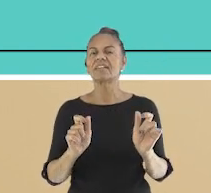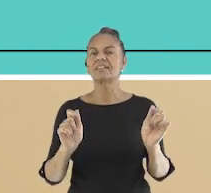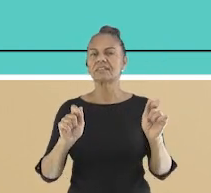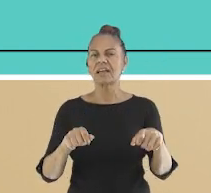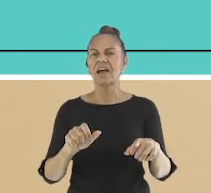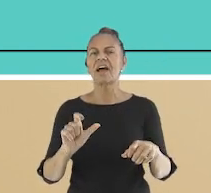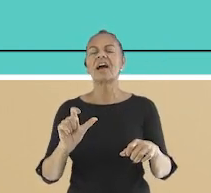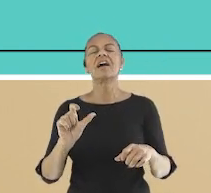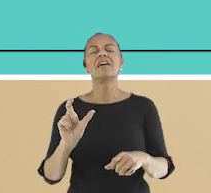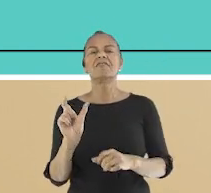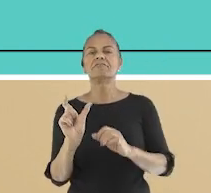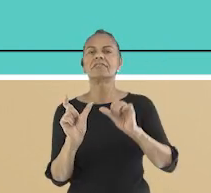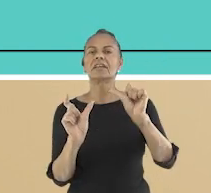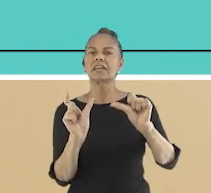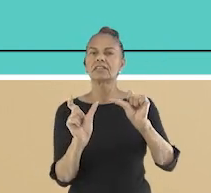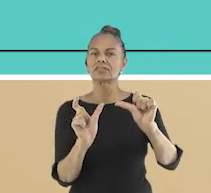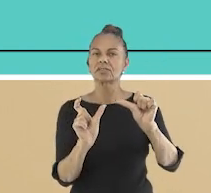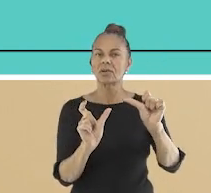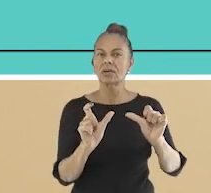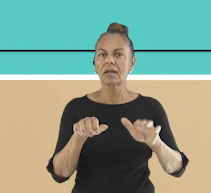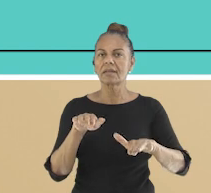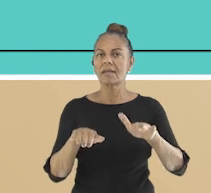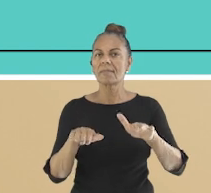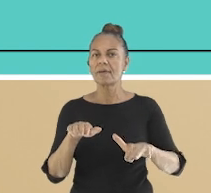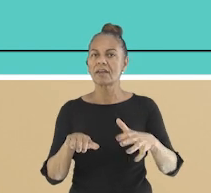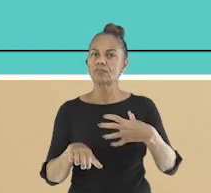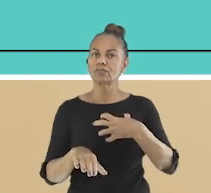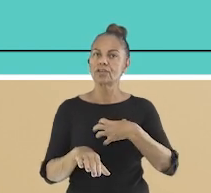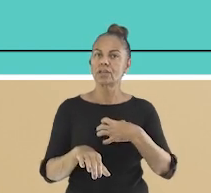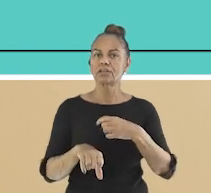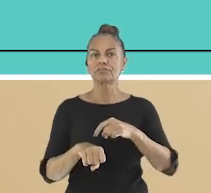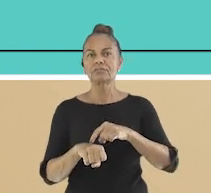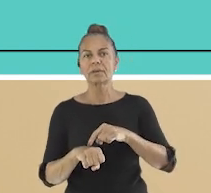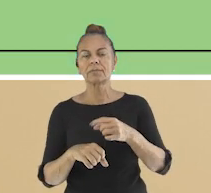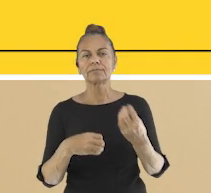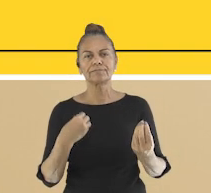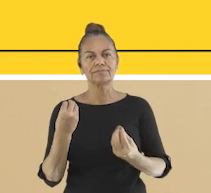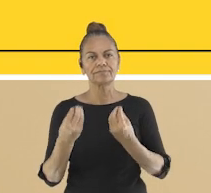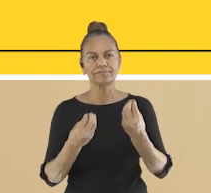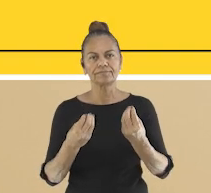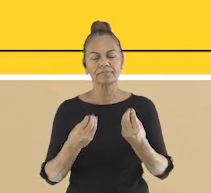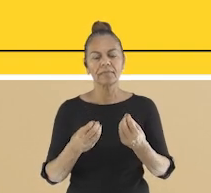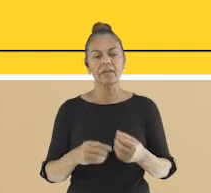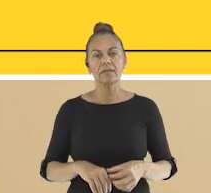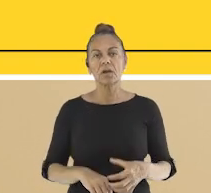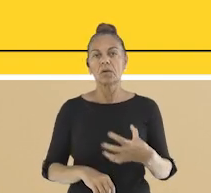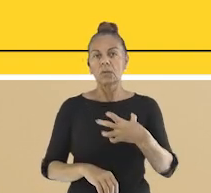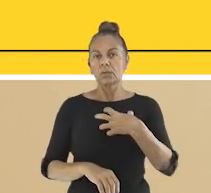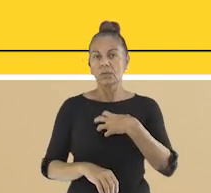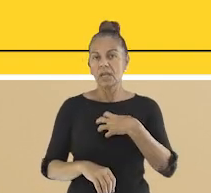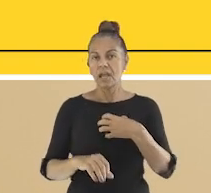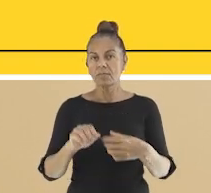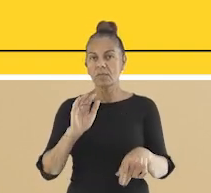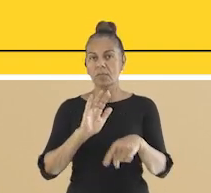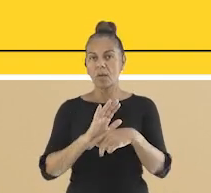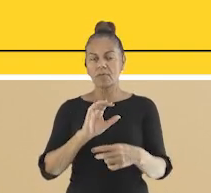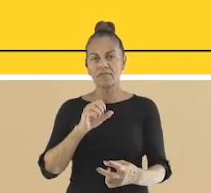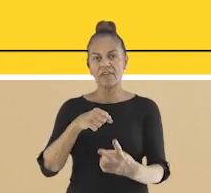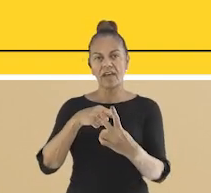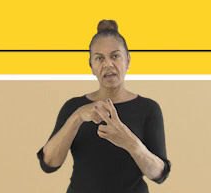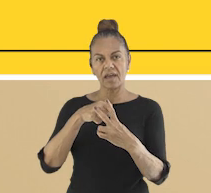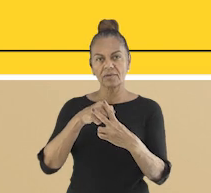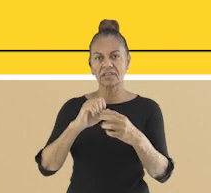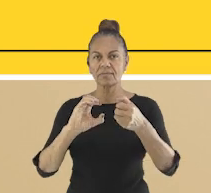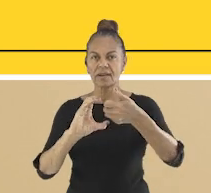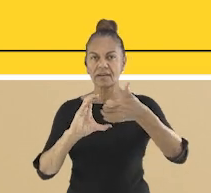como as flexões de modo e tempo. Vamos conferi-las rapidinho? O modo verbal caracteriza as várias